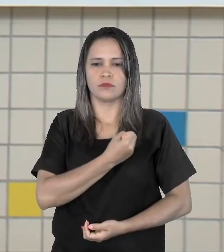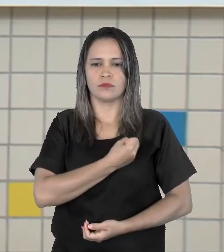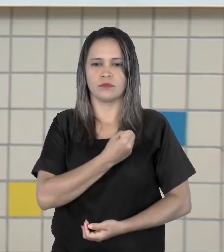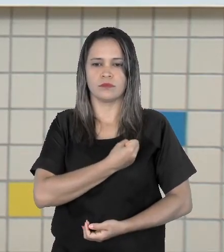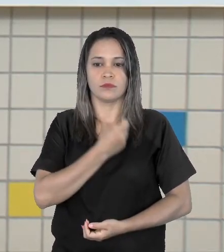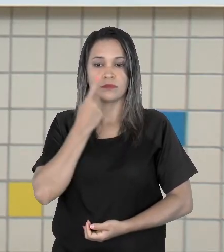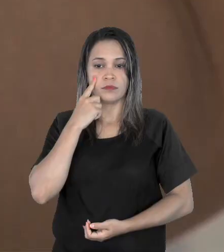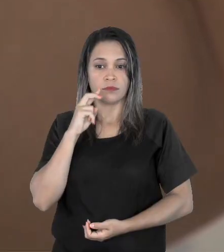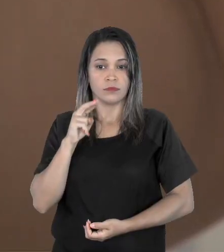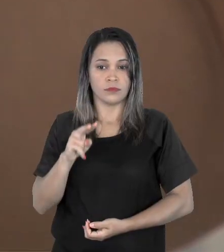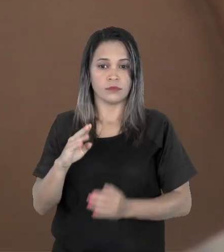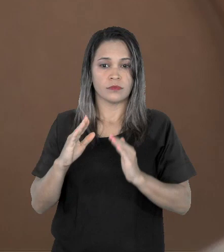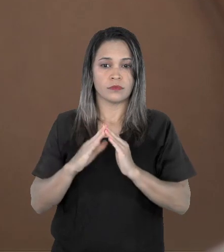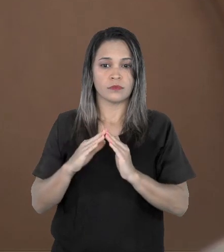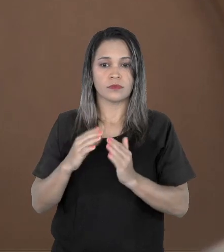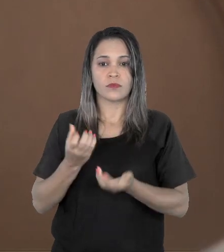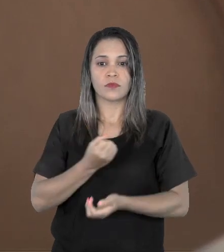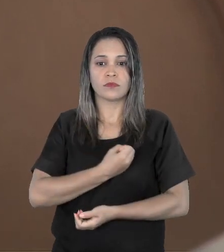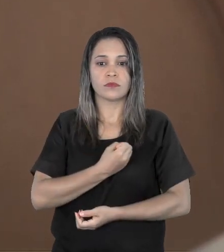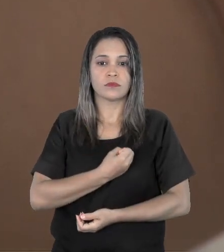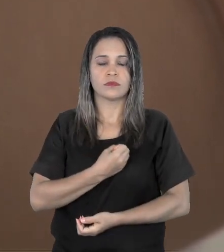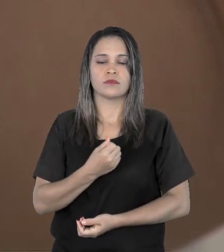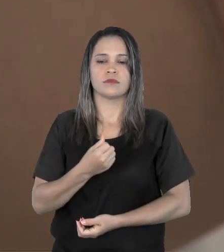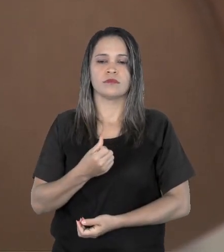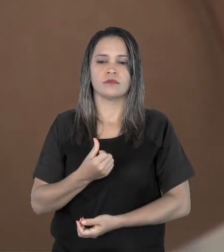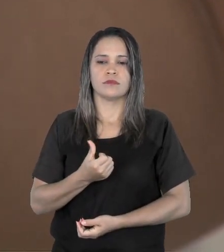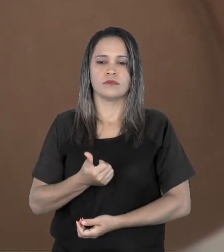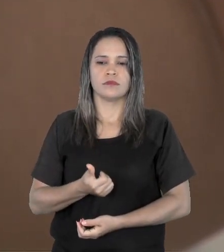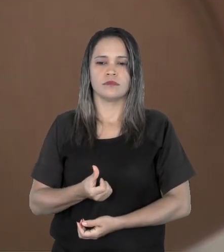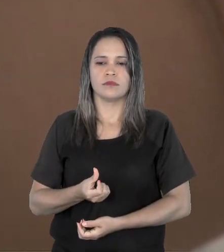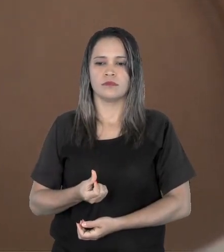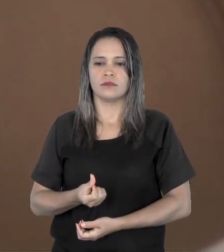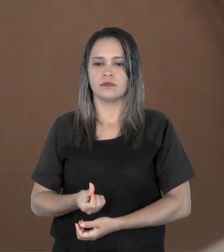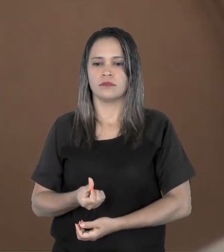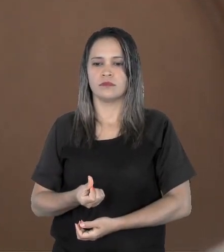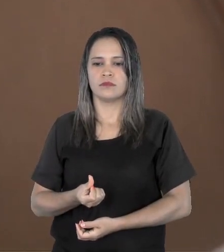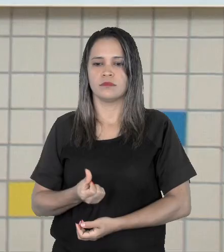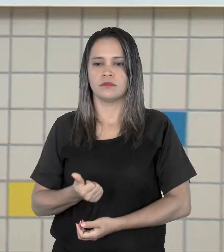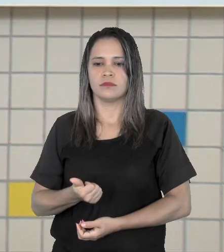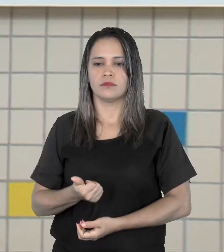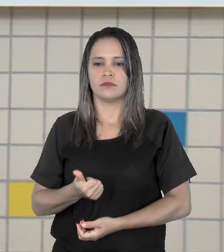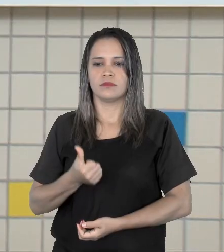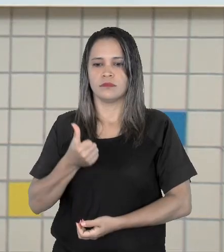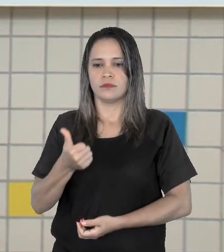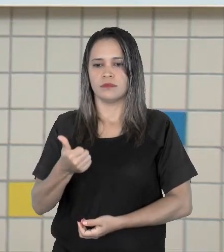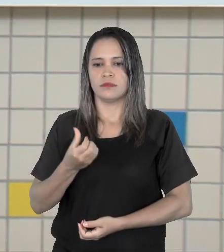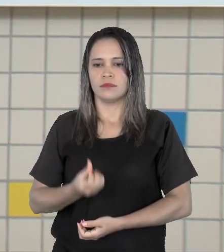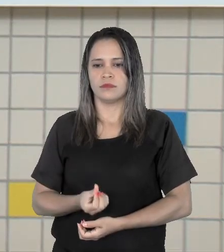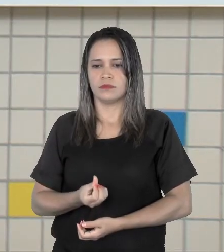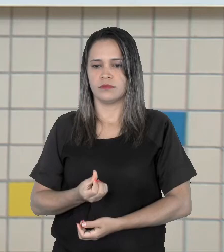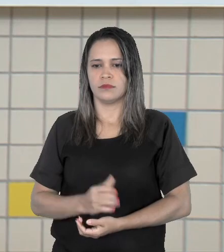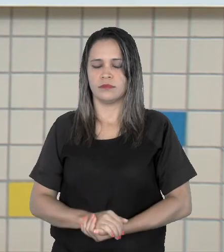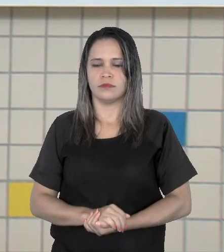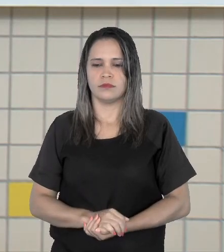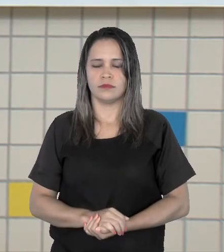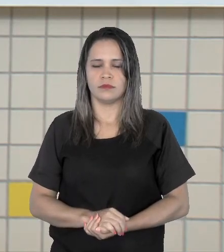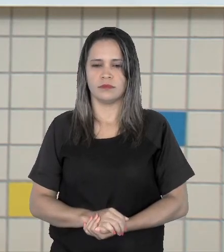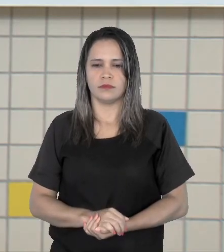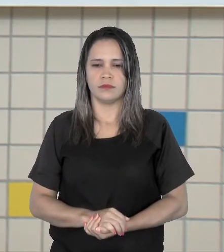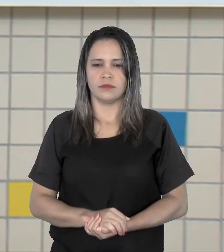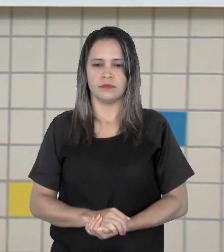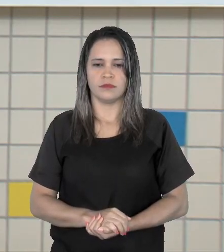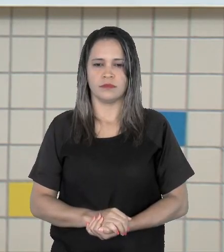Estão vendo aí em casa que número é esse? É o número... Isso, o número